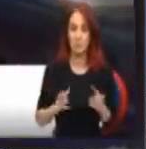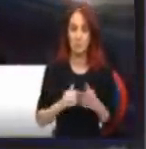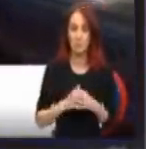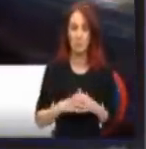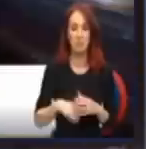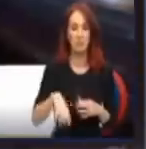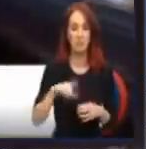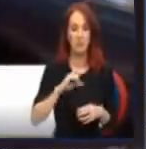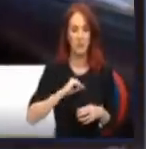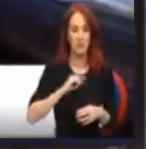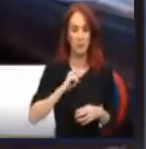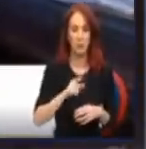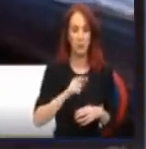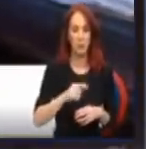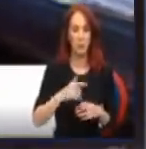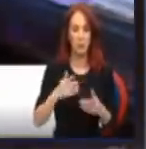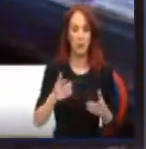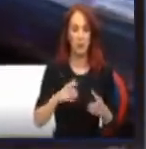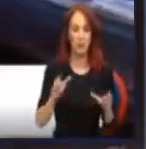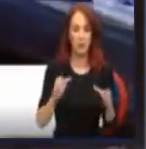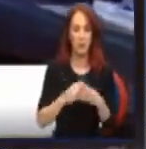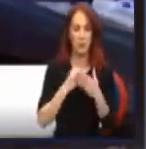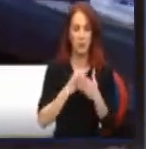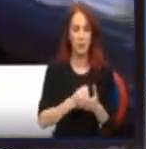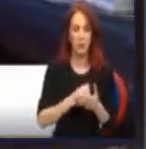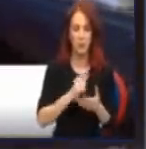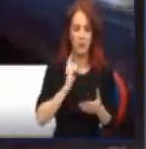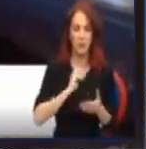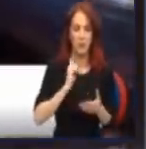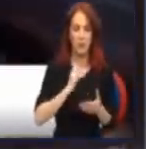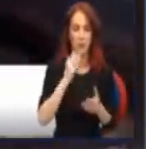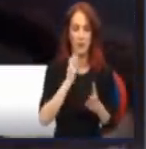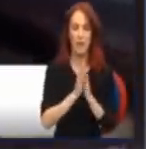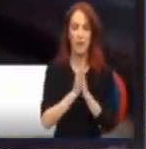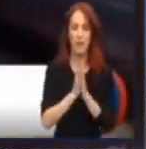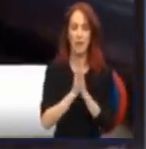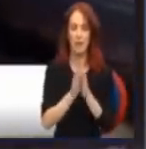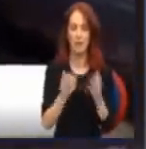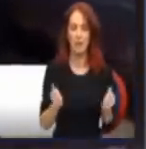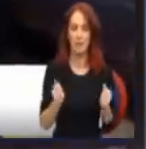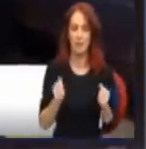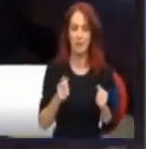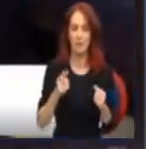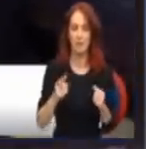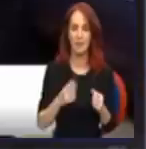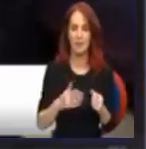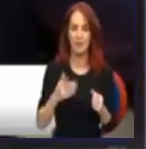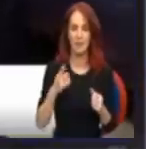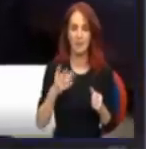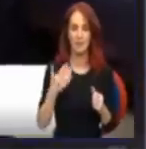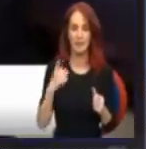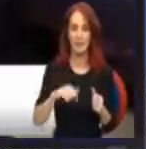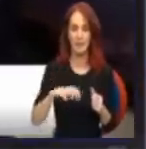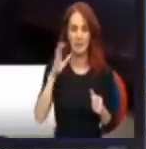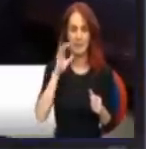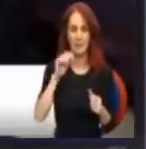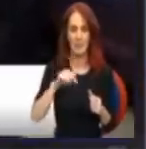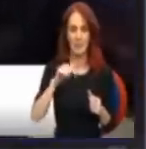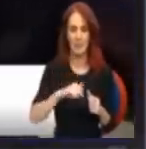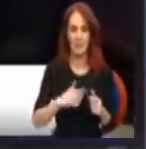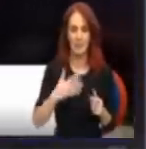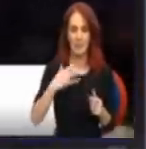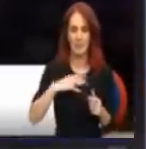o Liverpool precisamente que os adeptos do Flamengo pedem e têm vindo a pedir durante esta tarde na Doca